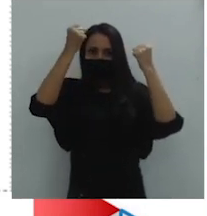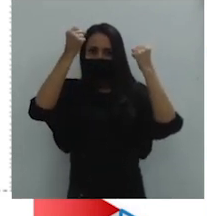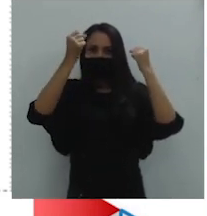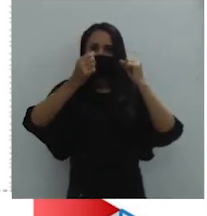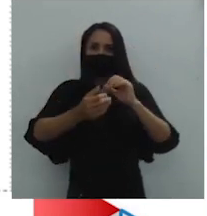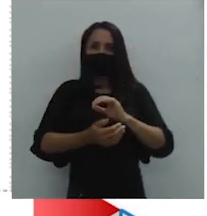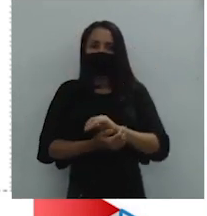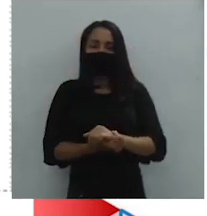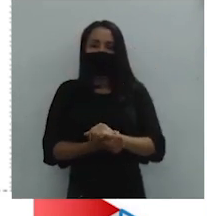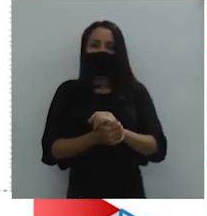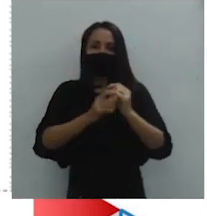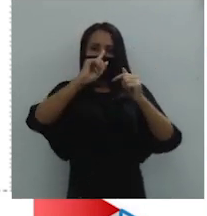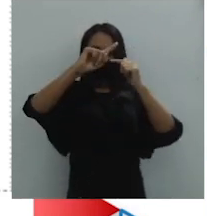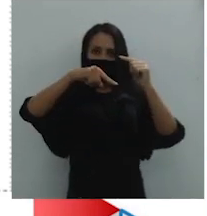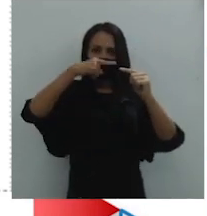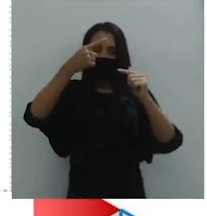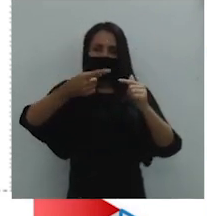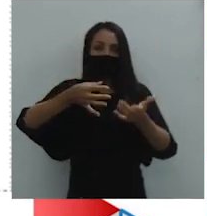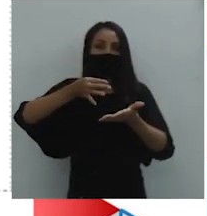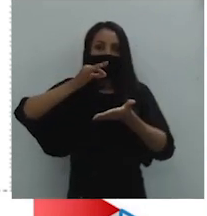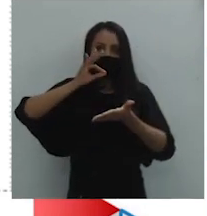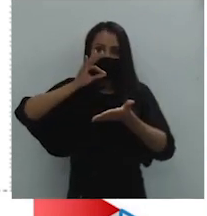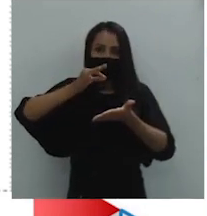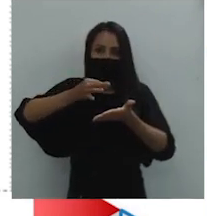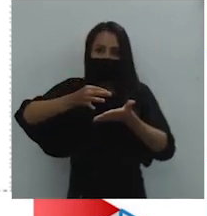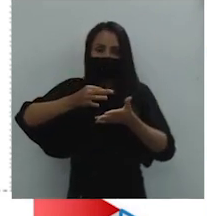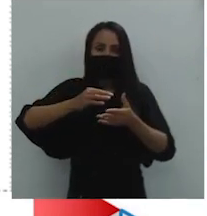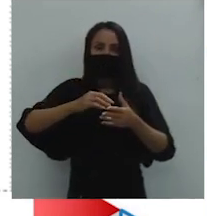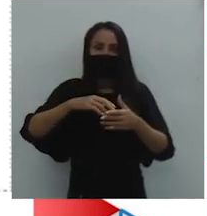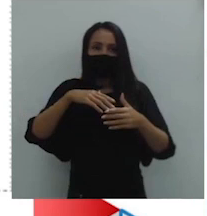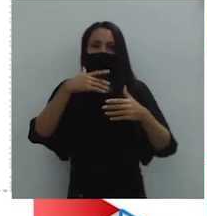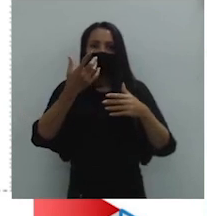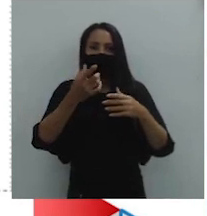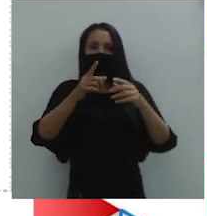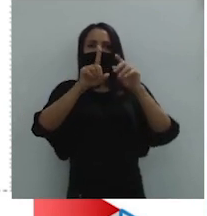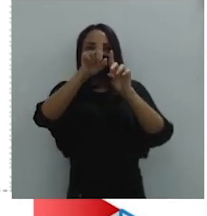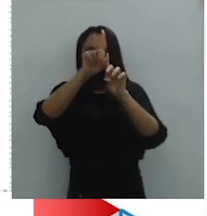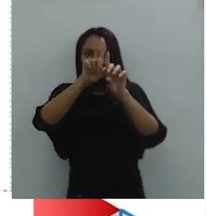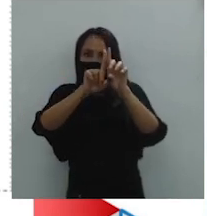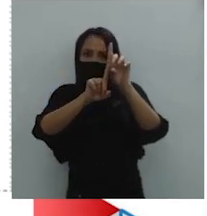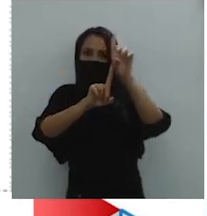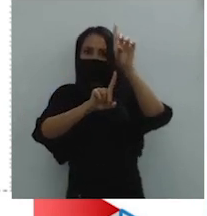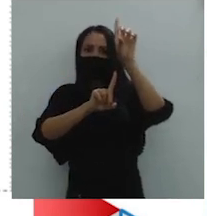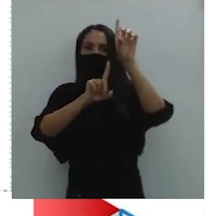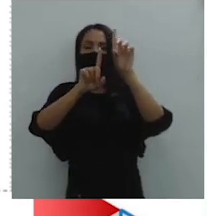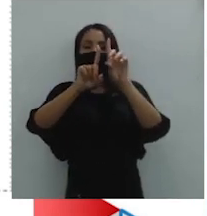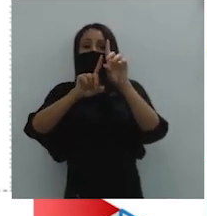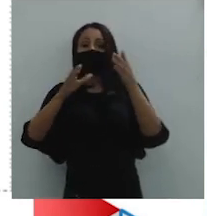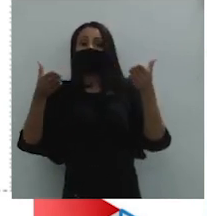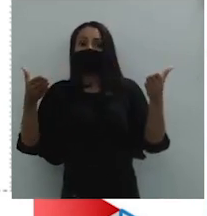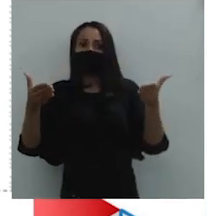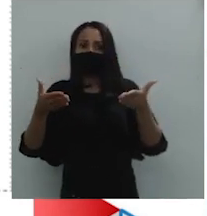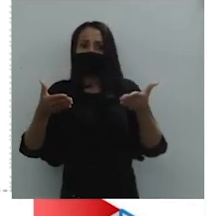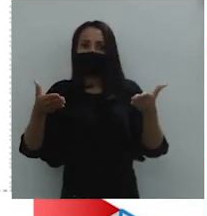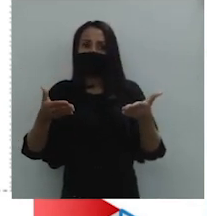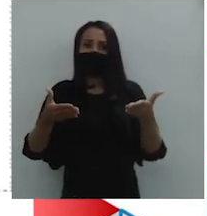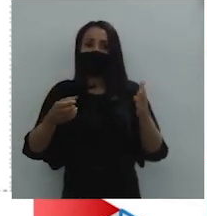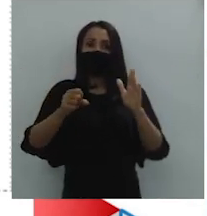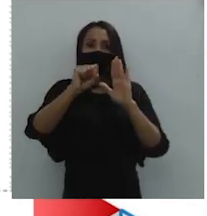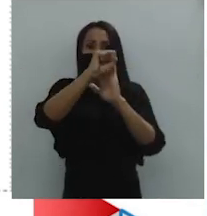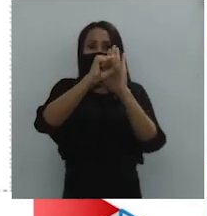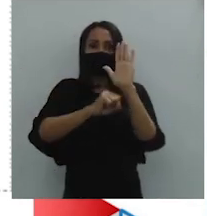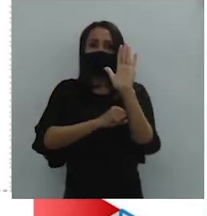o café. E aí a tendência só foi aumentar. Hoje, no